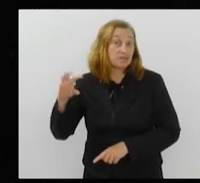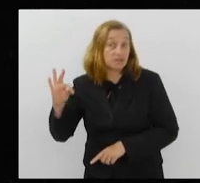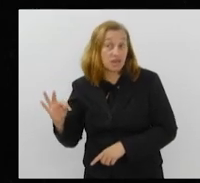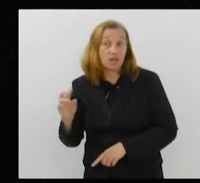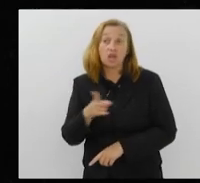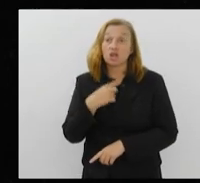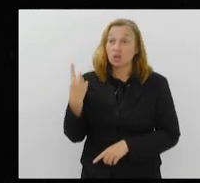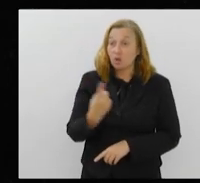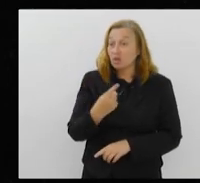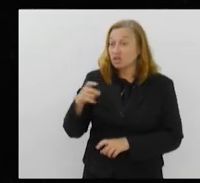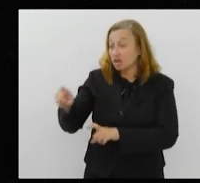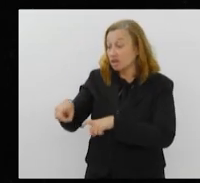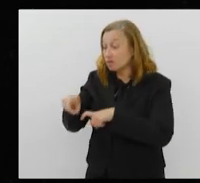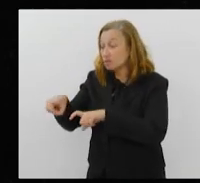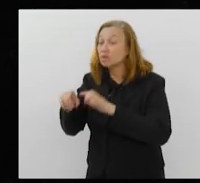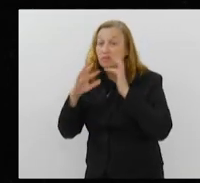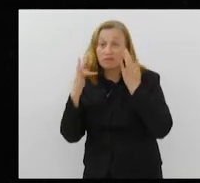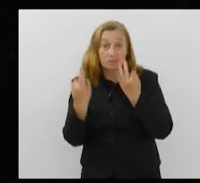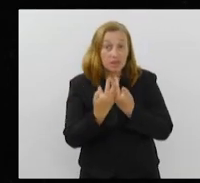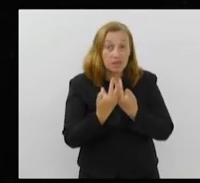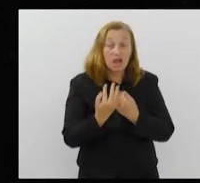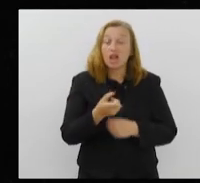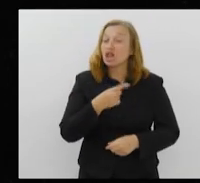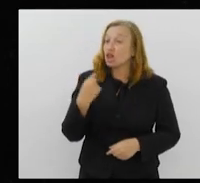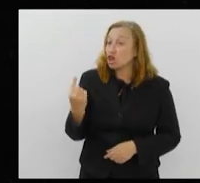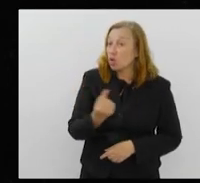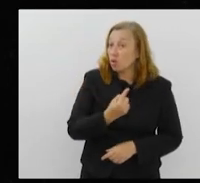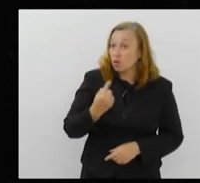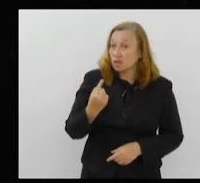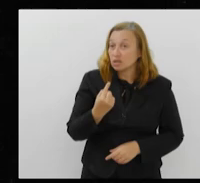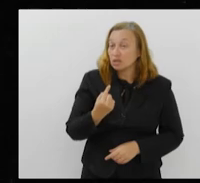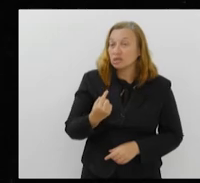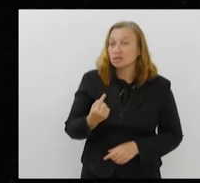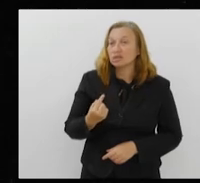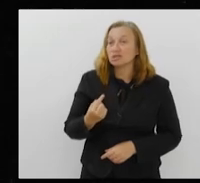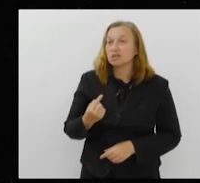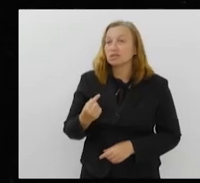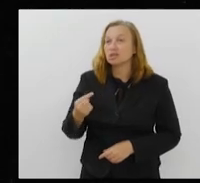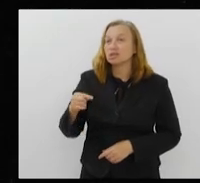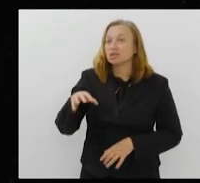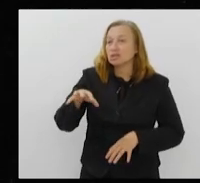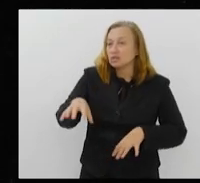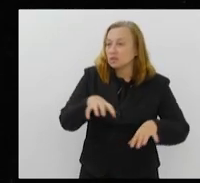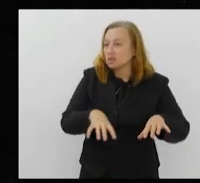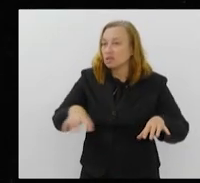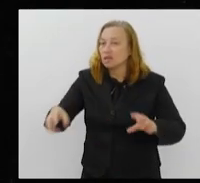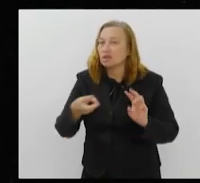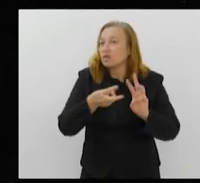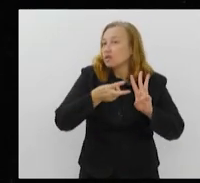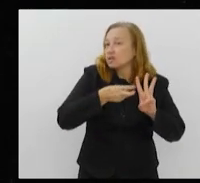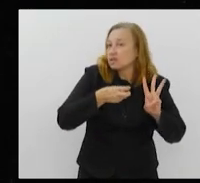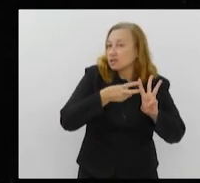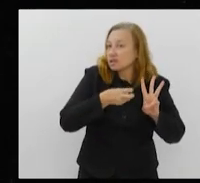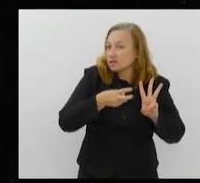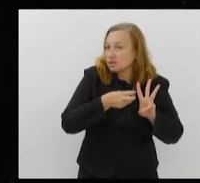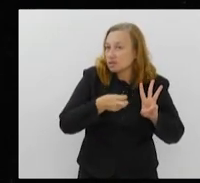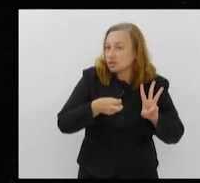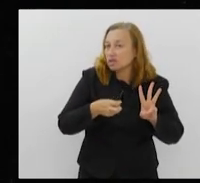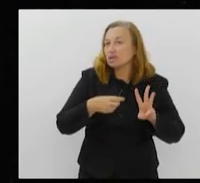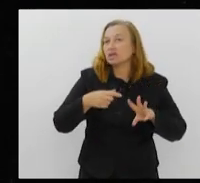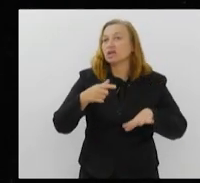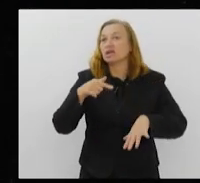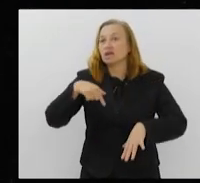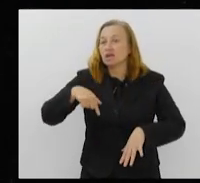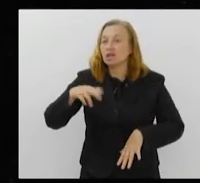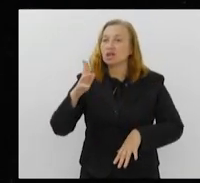nós da agricultura familiar, nós dos territórios indígenas, nós dos territórios